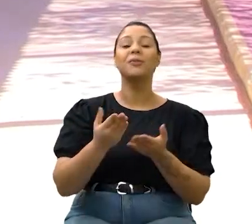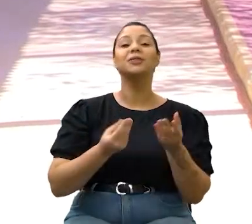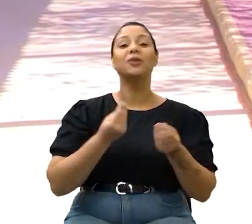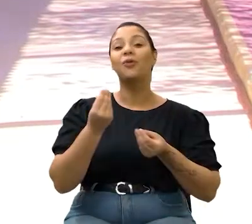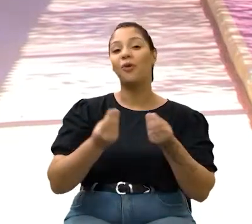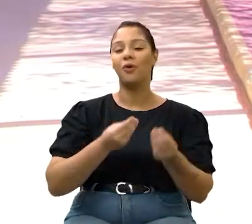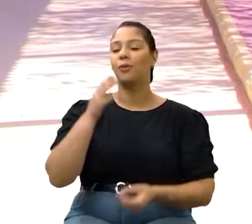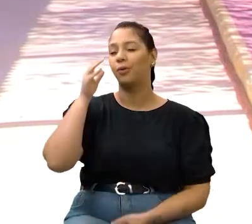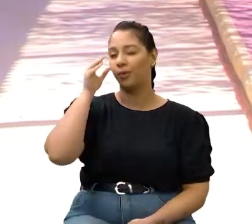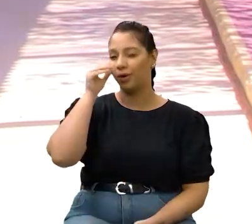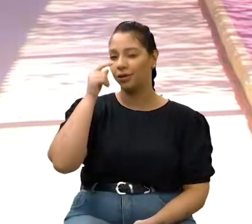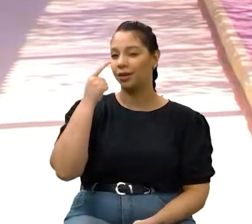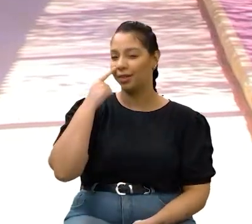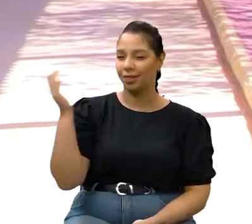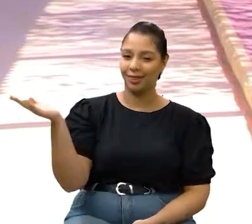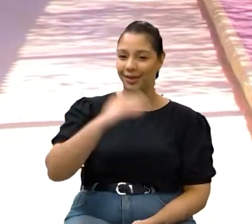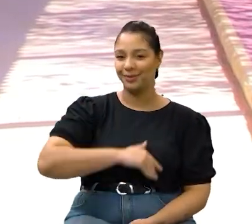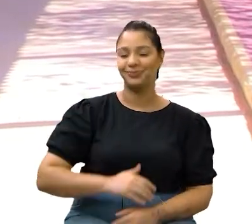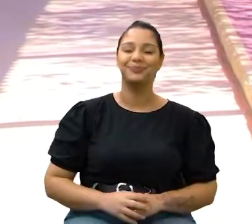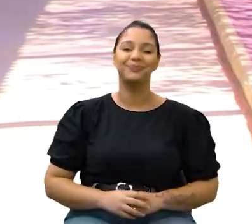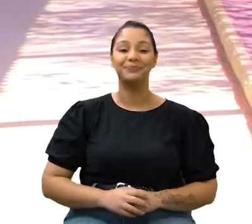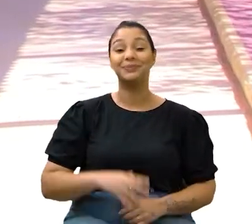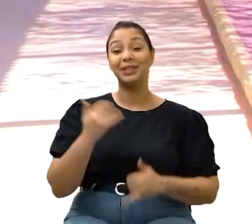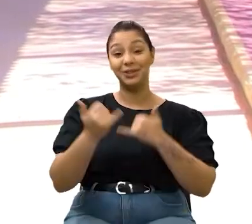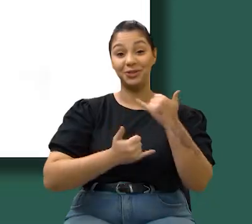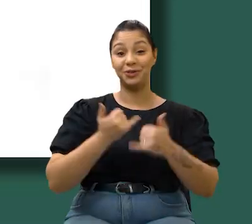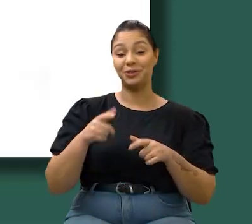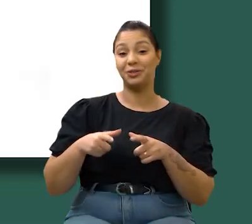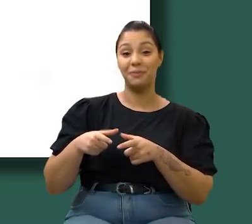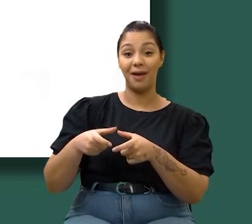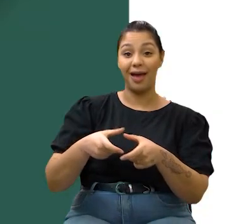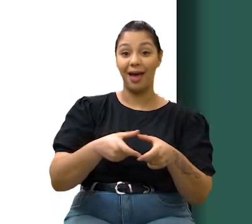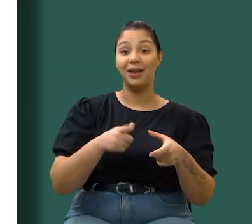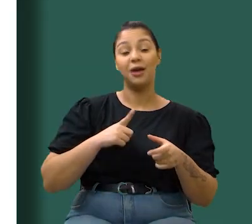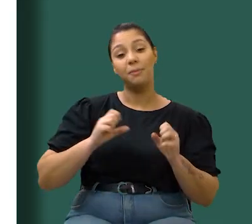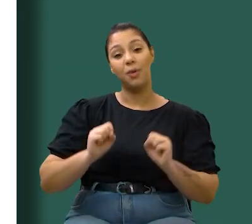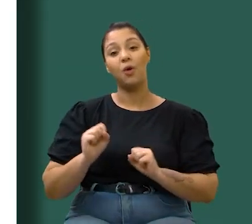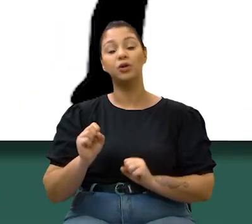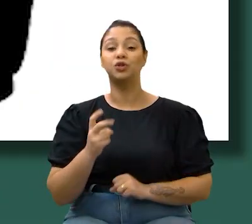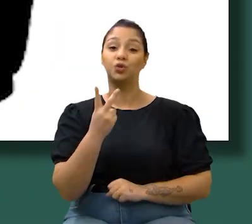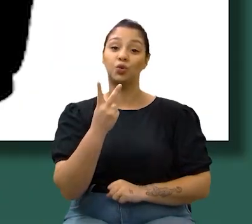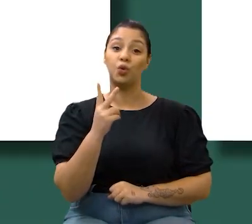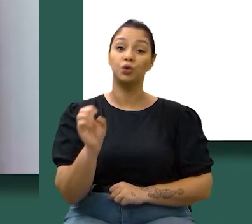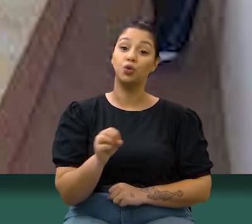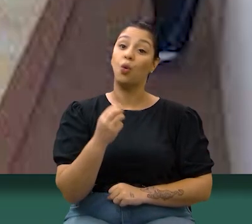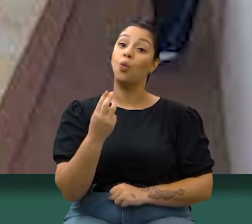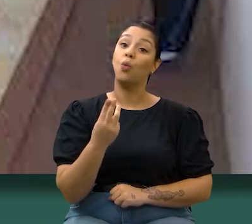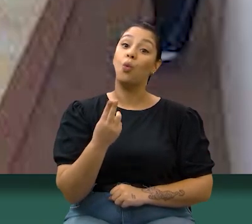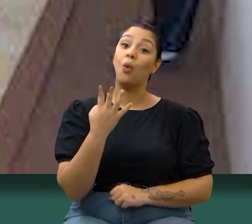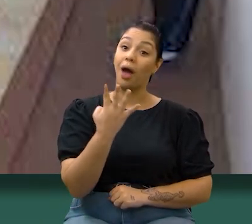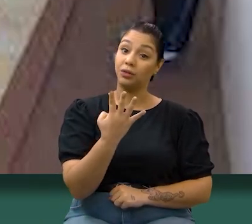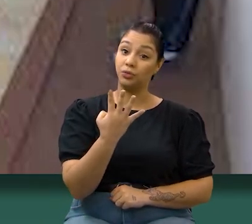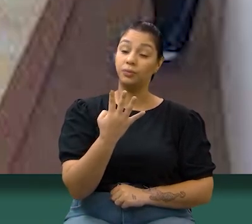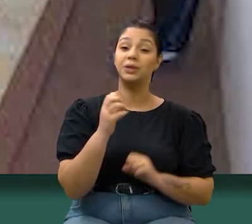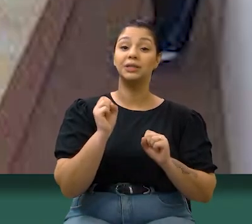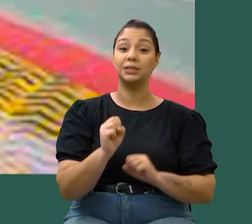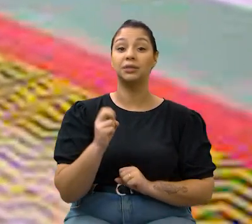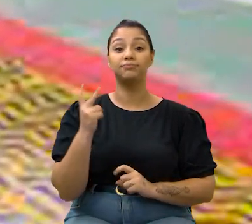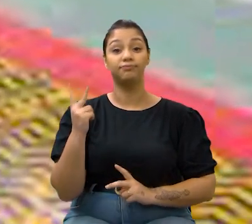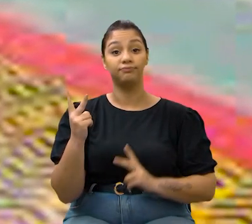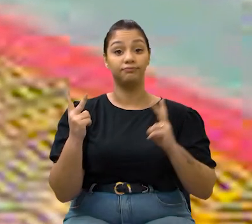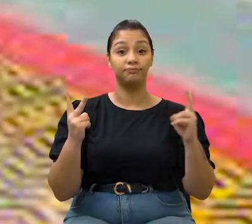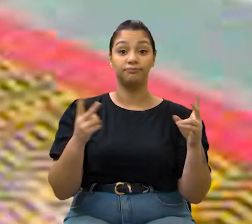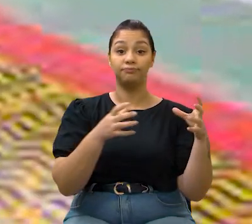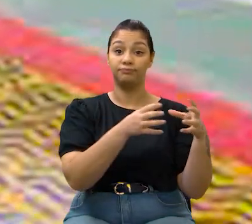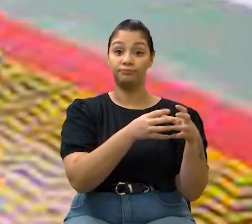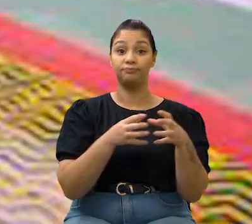sempre começa com uma curiosidade, bora! O jogo de malha pode ir com 2 ou 4 participantes, no caso